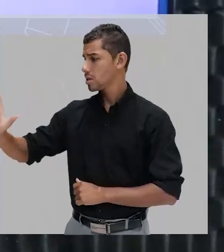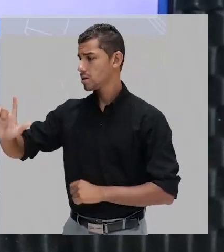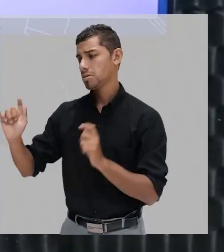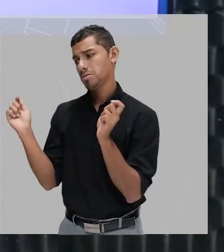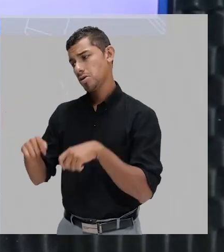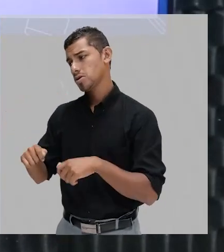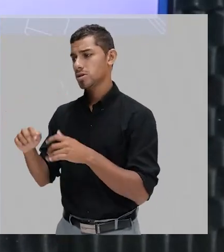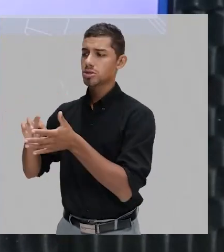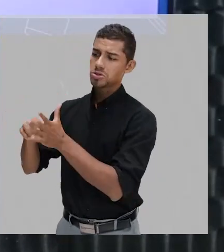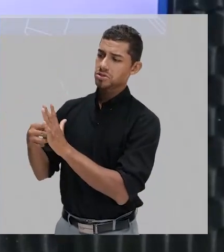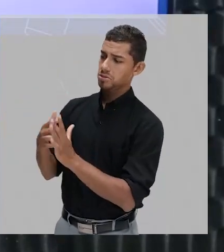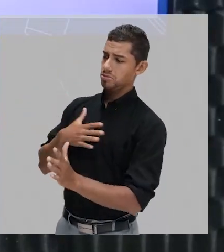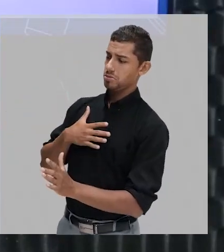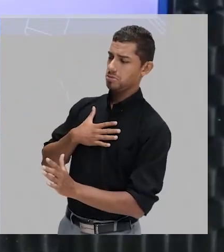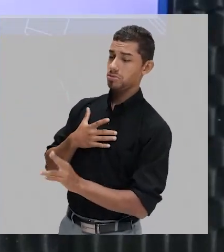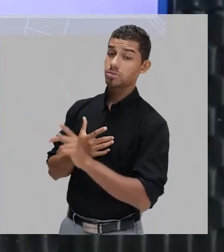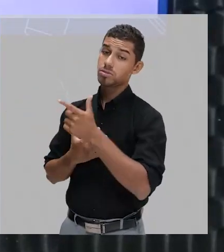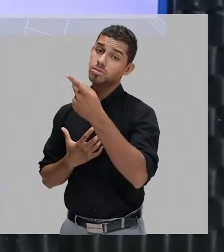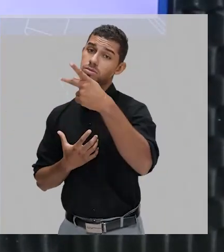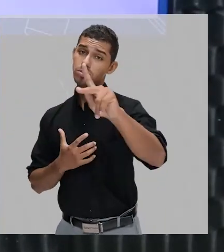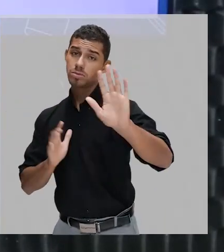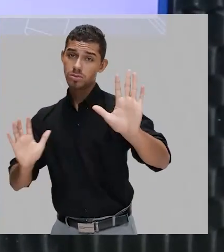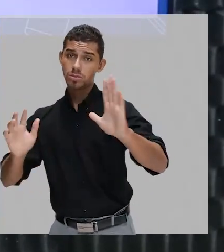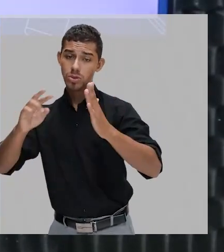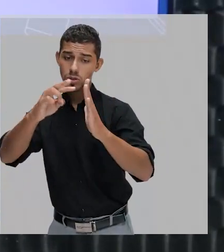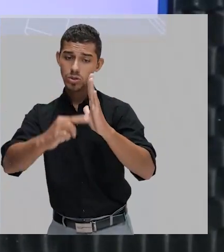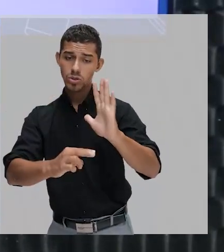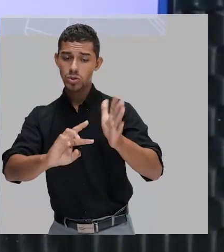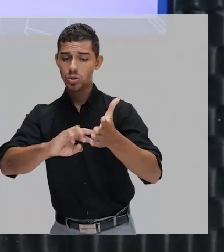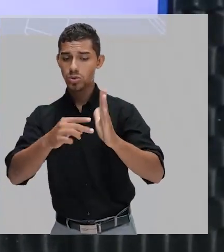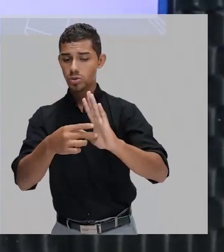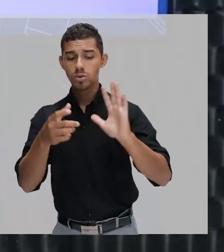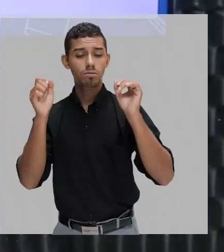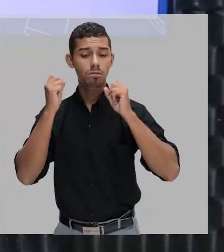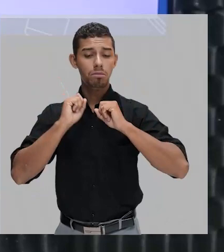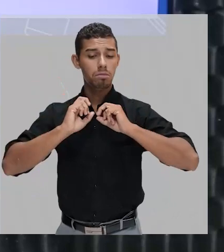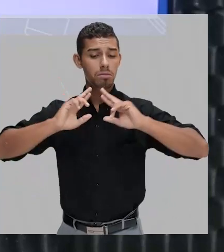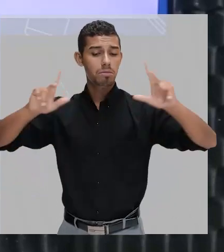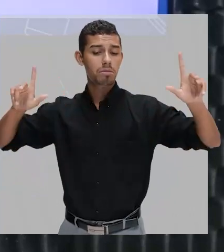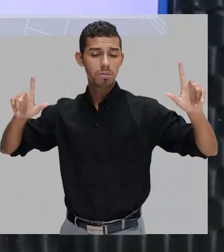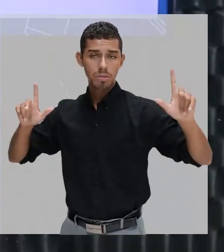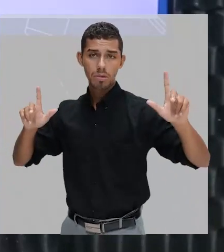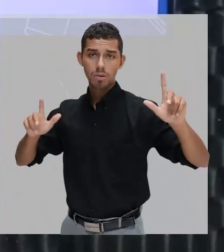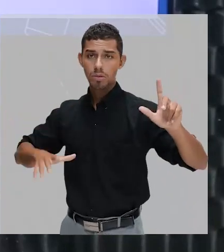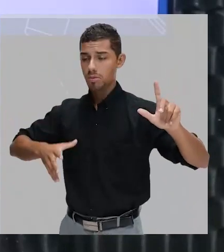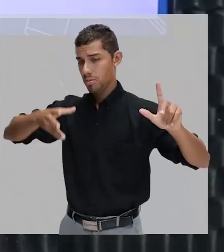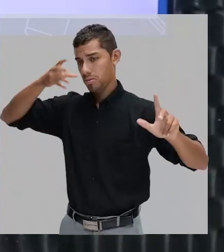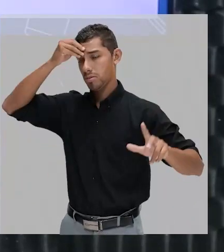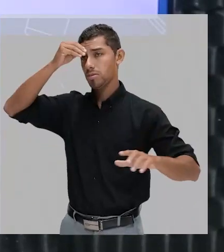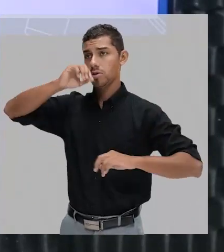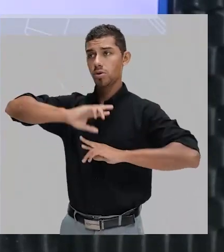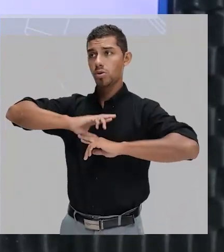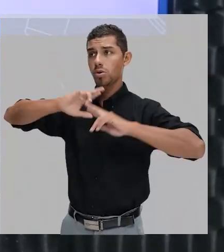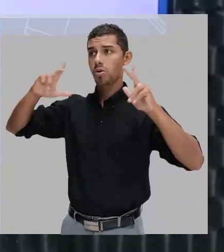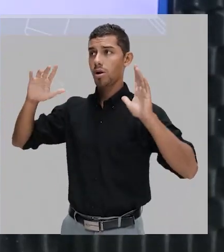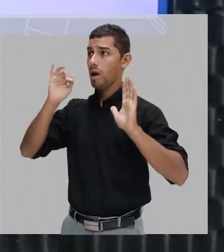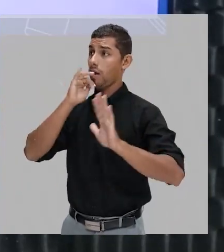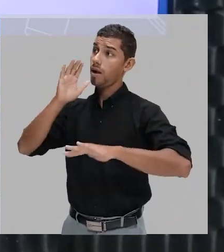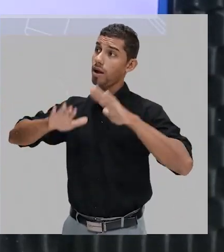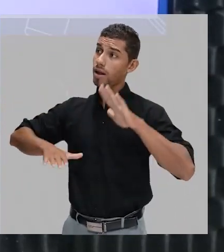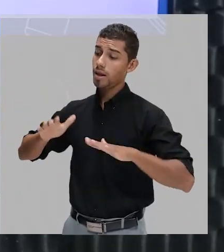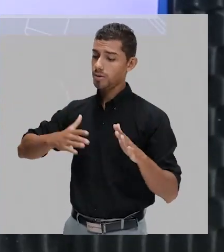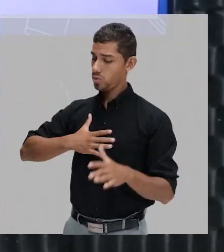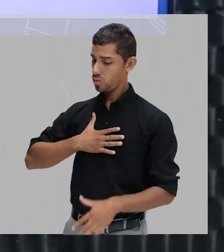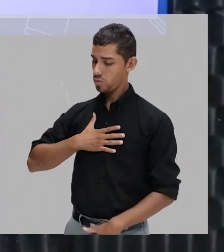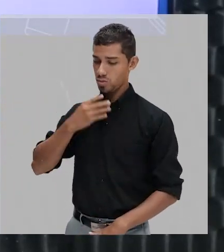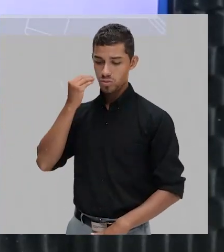ter um significado para mim e para você já pode ter um outro significado, uma outra interpretação, que, claro, vai levar em conta a